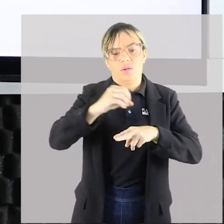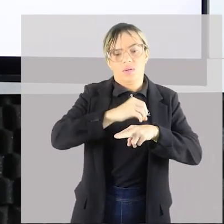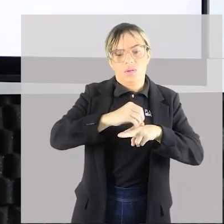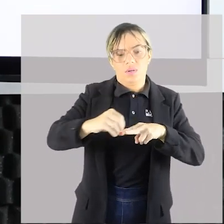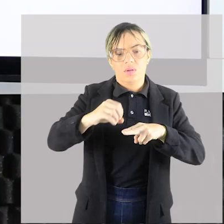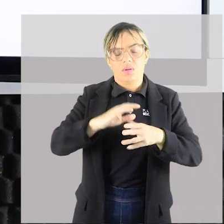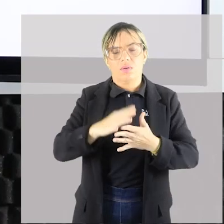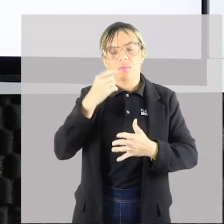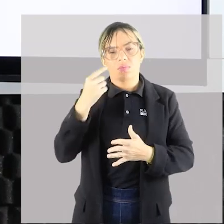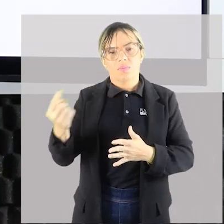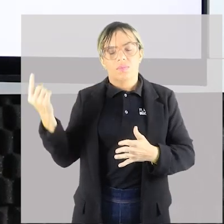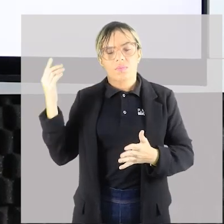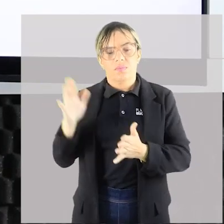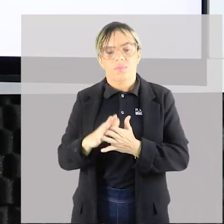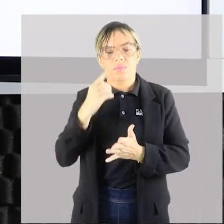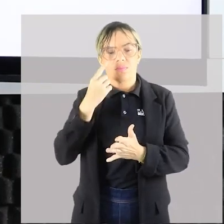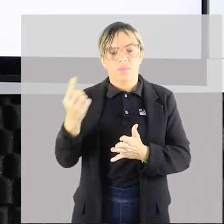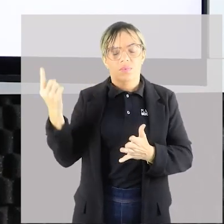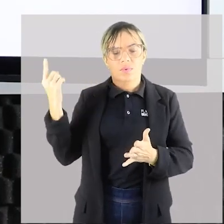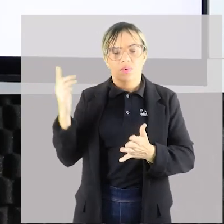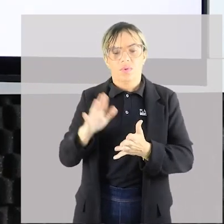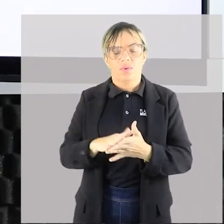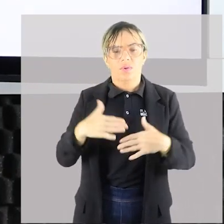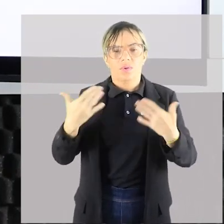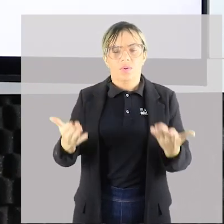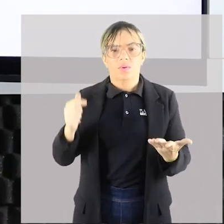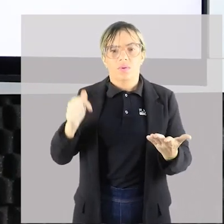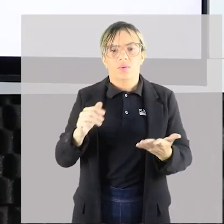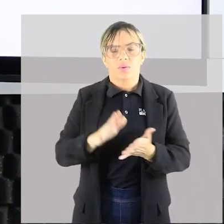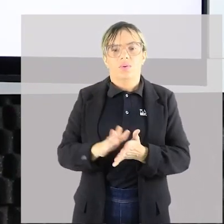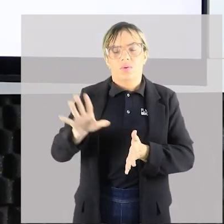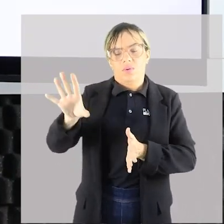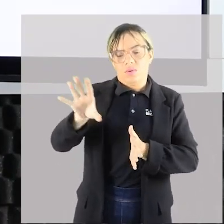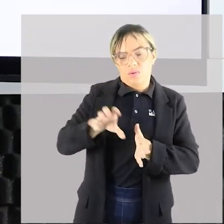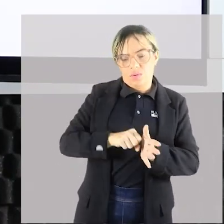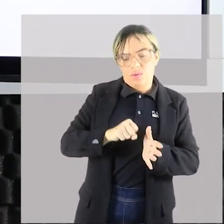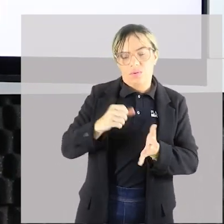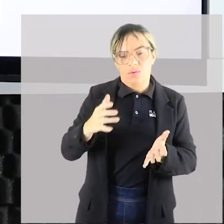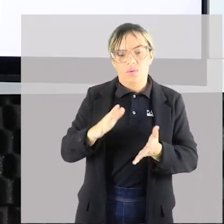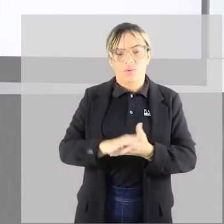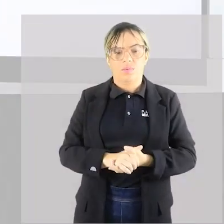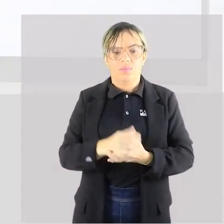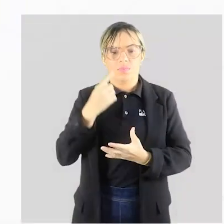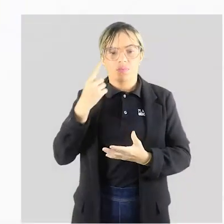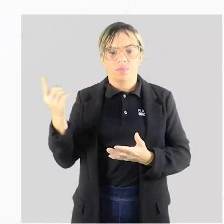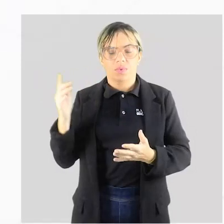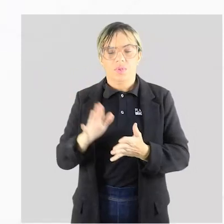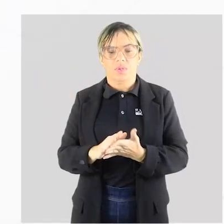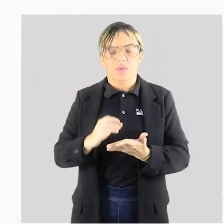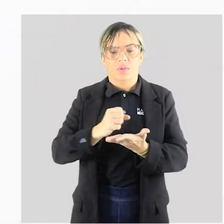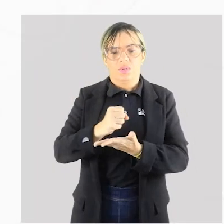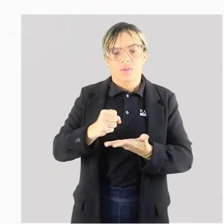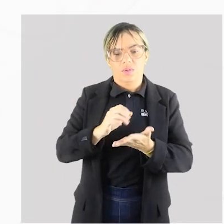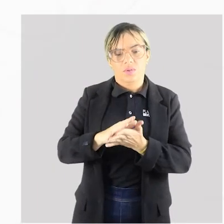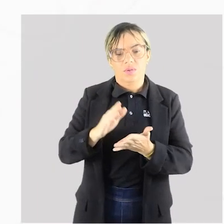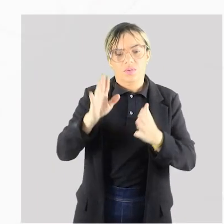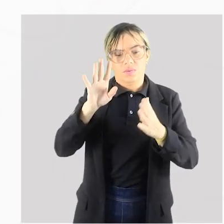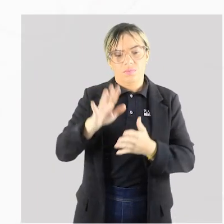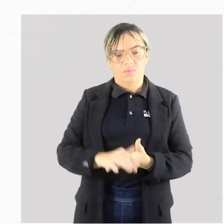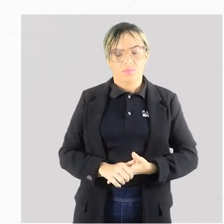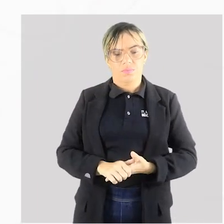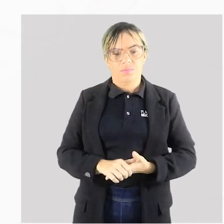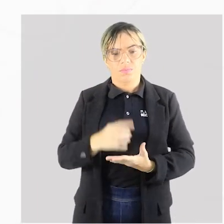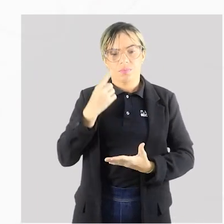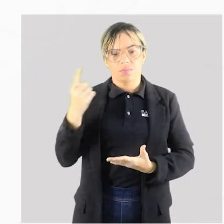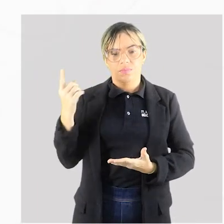tá certo? Então, ela é um organismo consumidor, tá certo? Vamos ali para as nossas